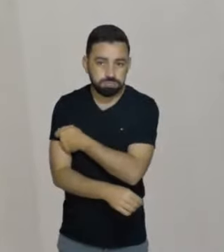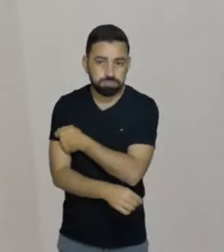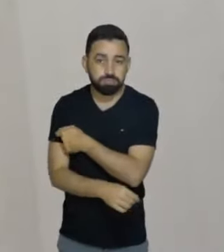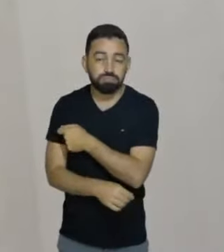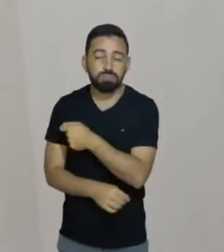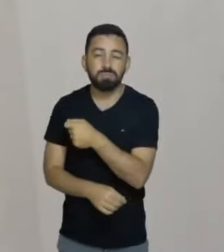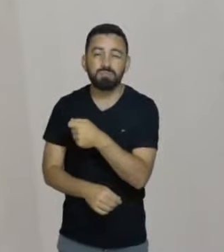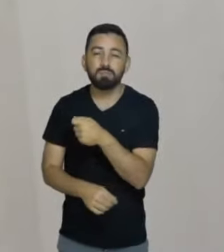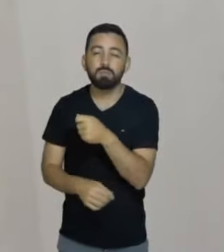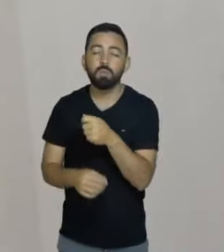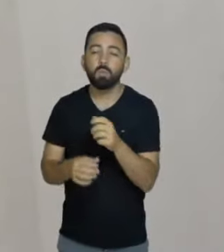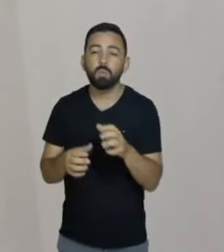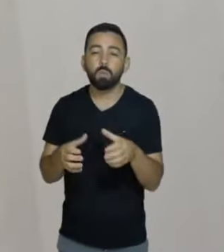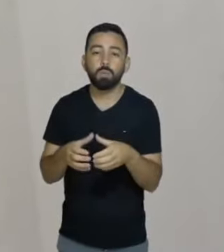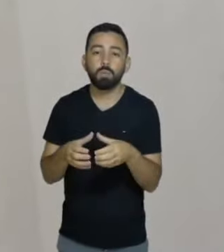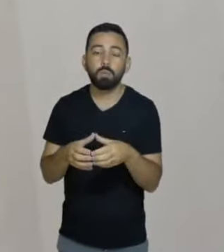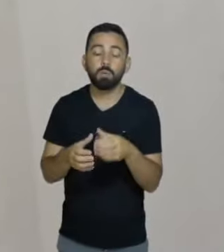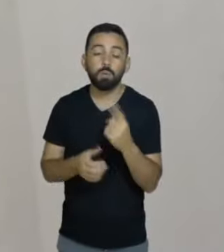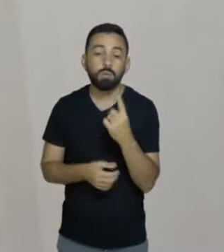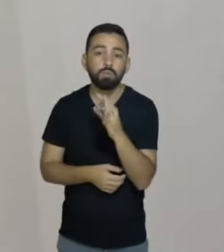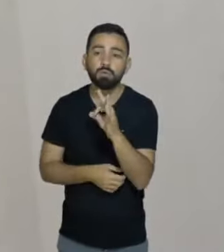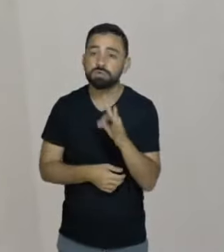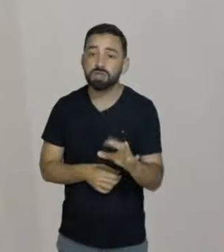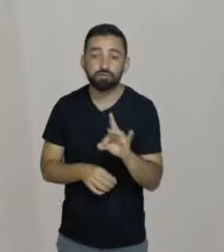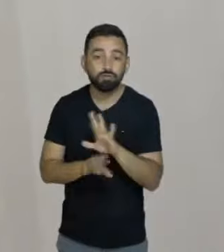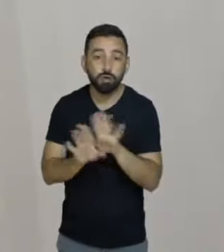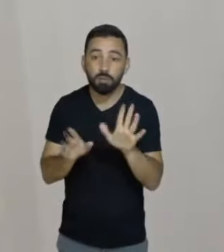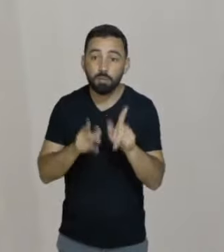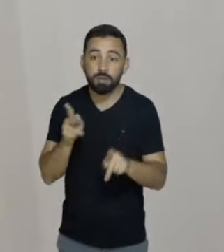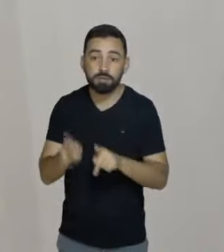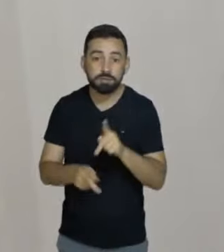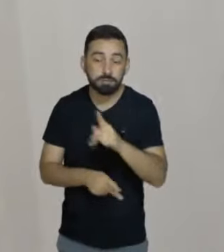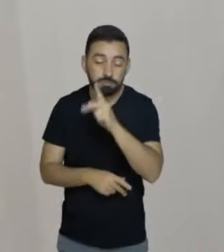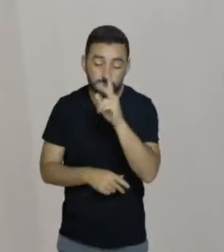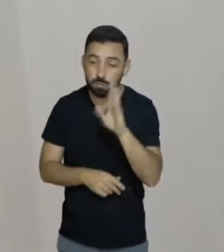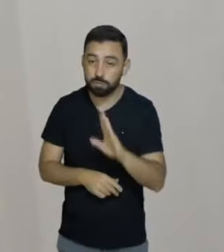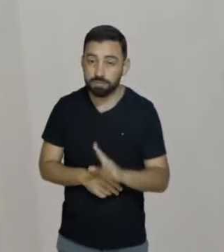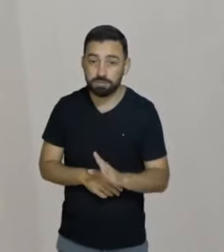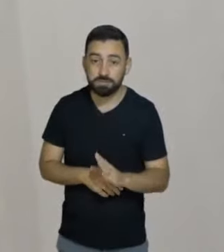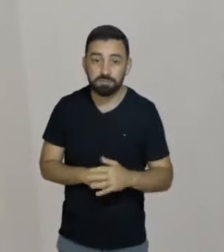apenas 1% da população contra a dengue.